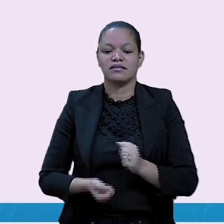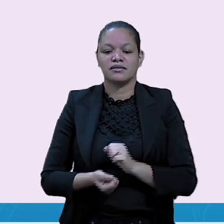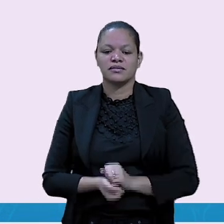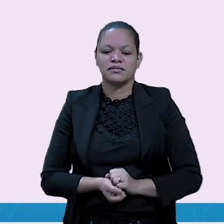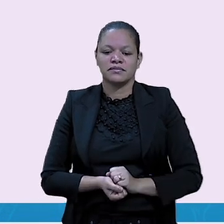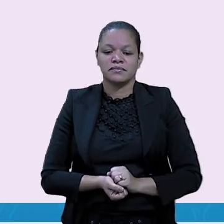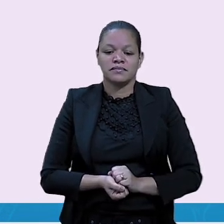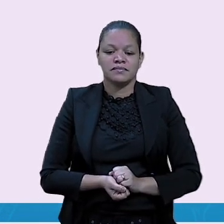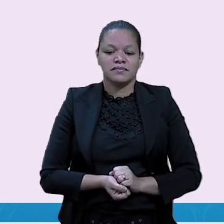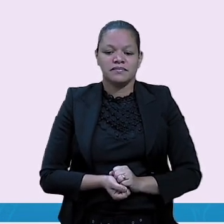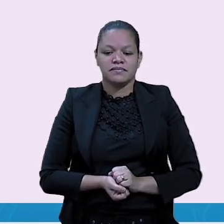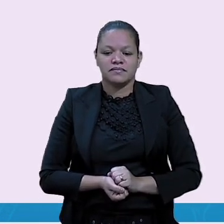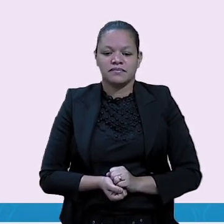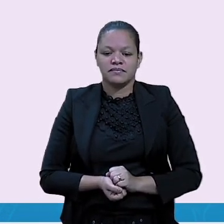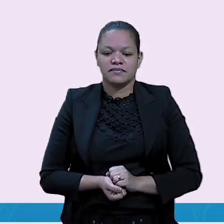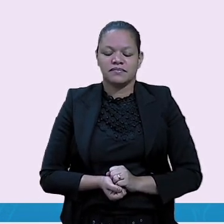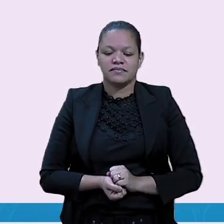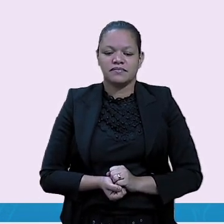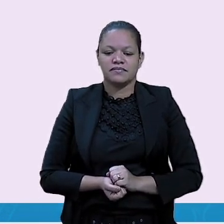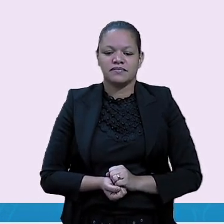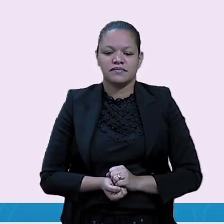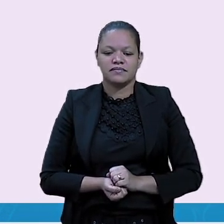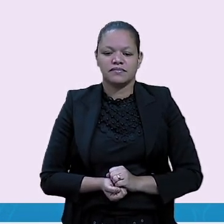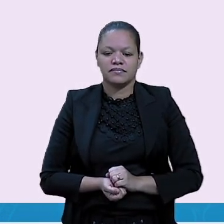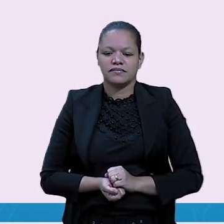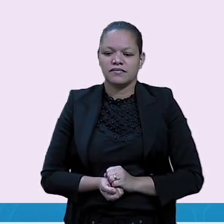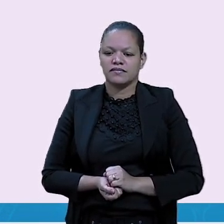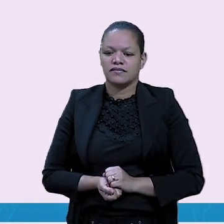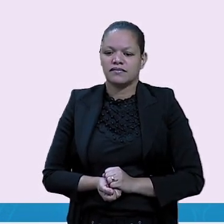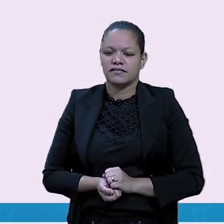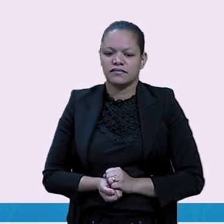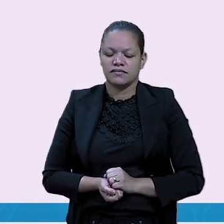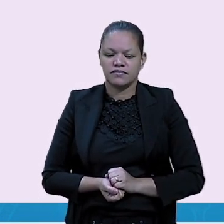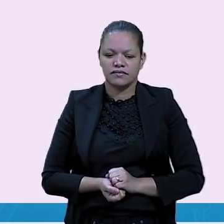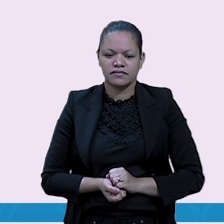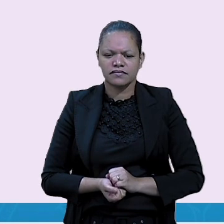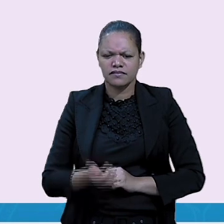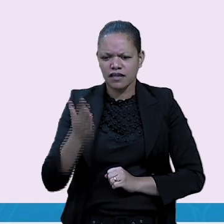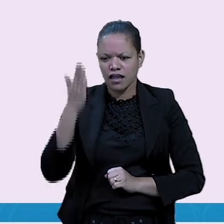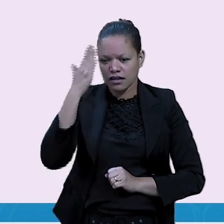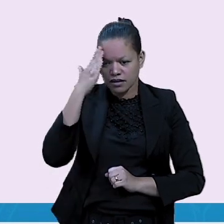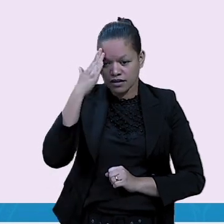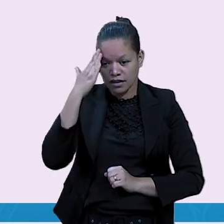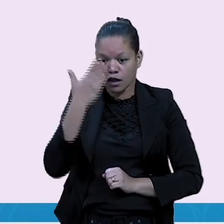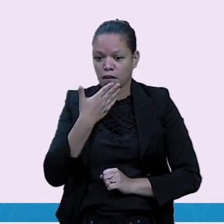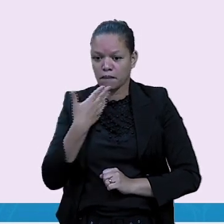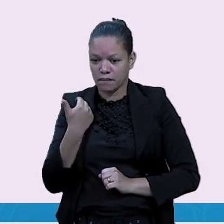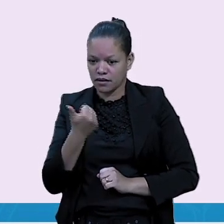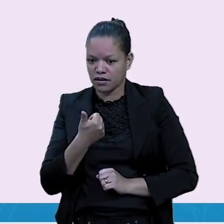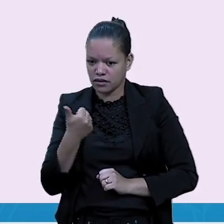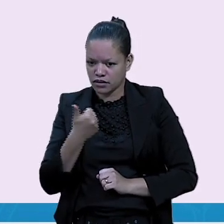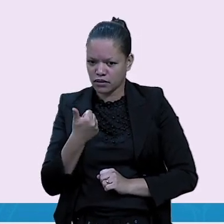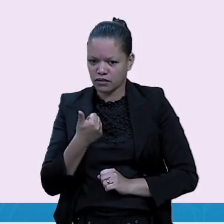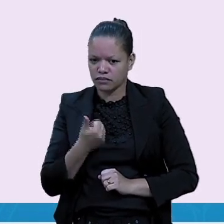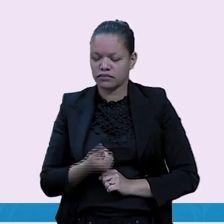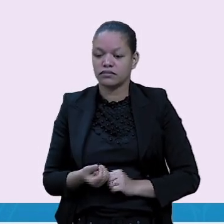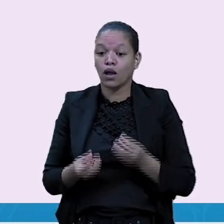professora? Deixa eu apagar aqui para ficar só a resposta para você entender direitinho como que a gente chegou nessa